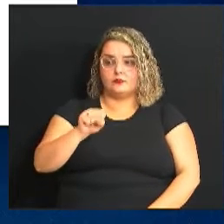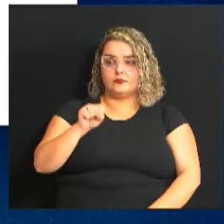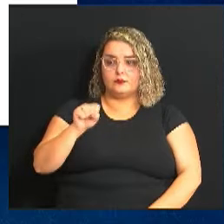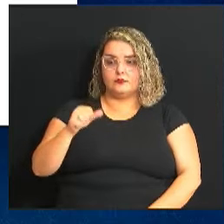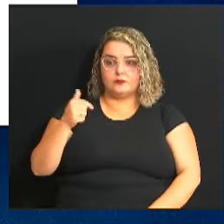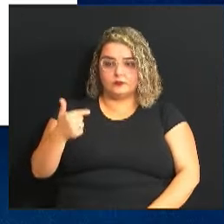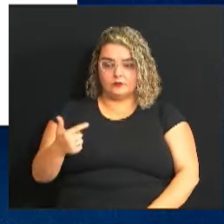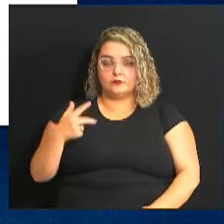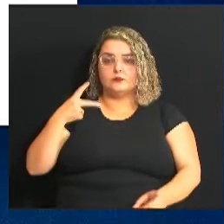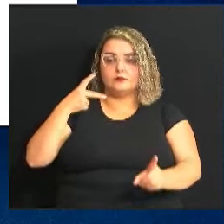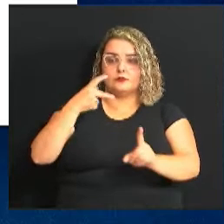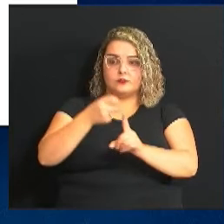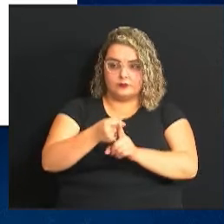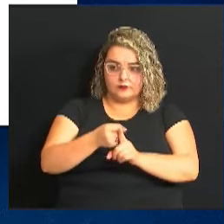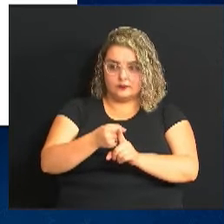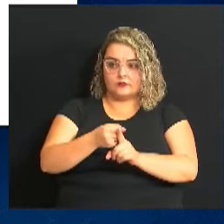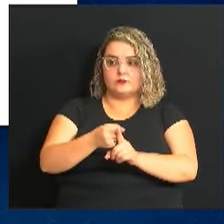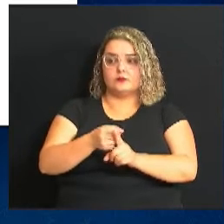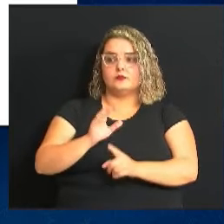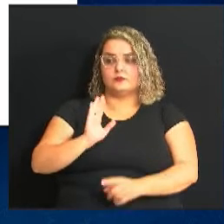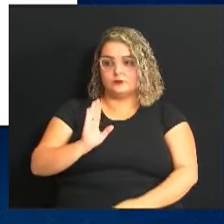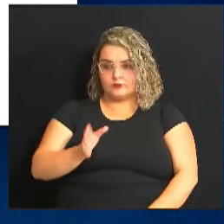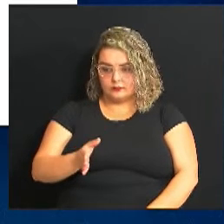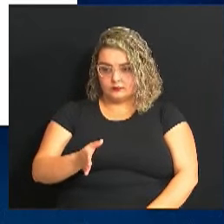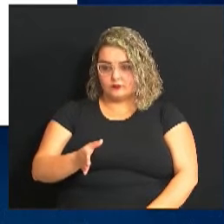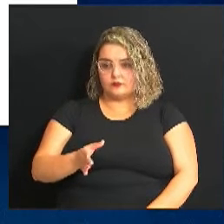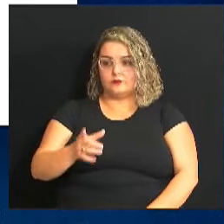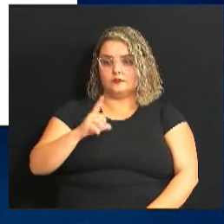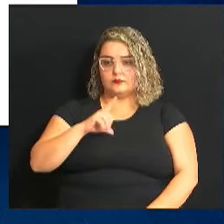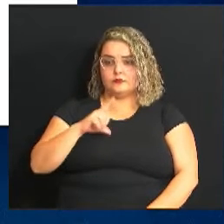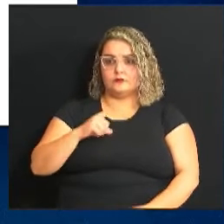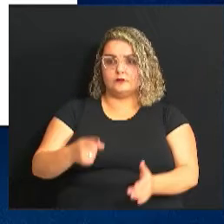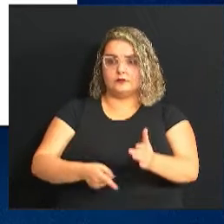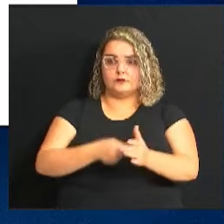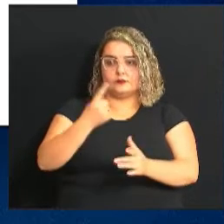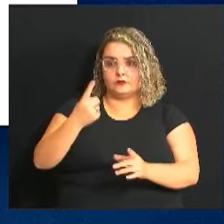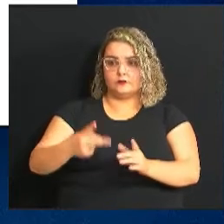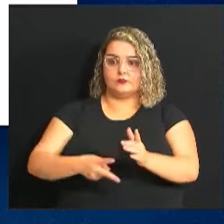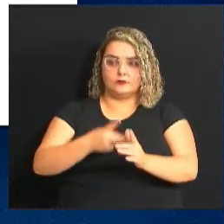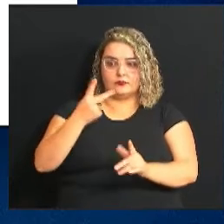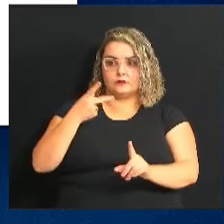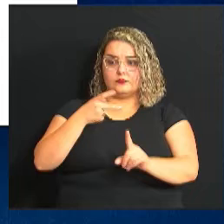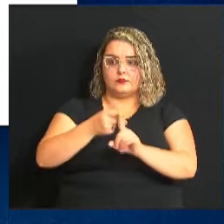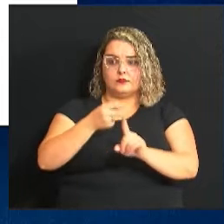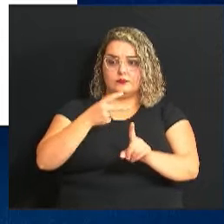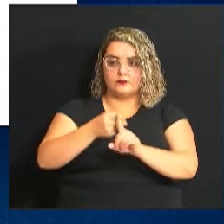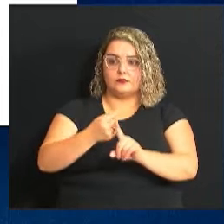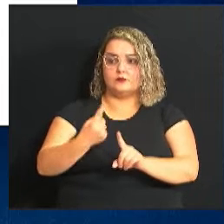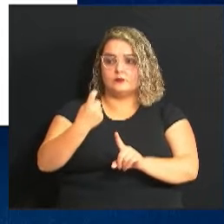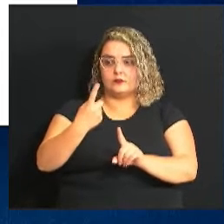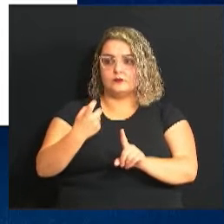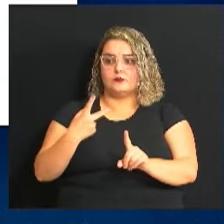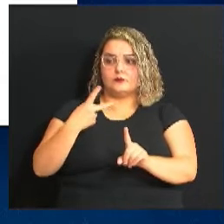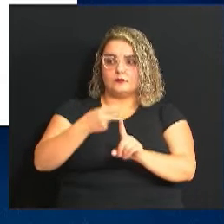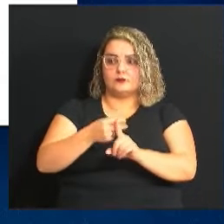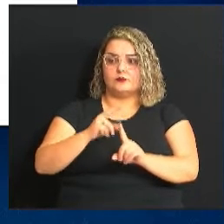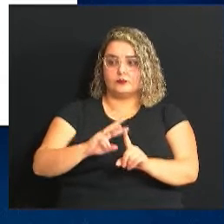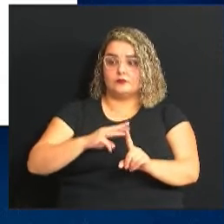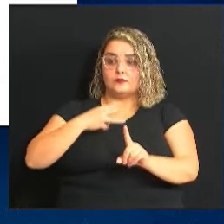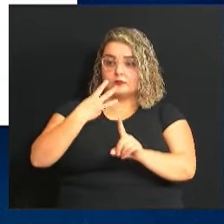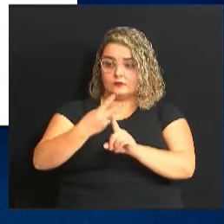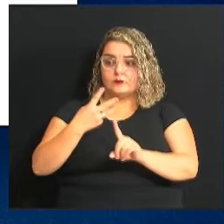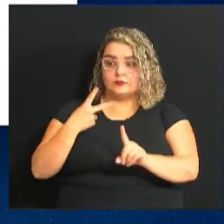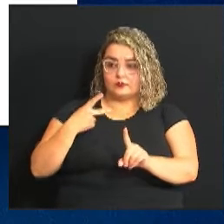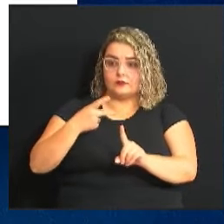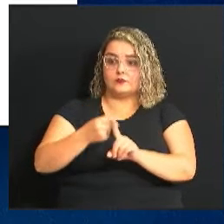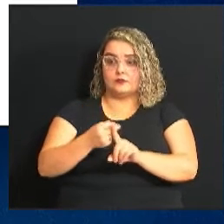3.012.882 doses aplicadas, e a gente tem primeira, segunda dose, as doses únicas e as de reforço. E também